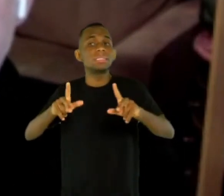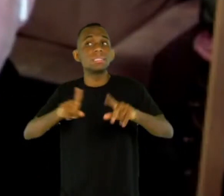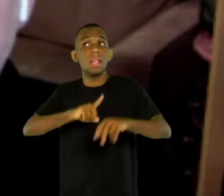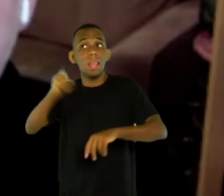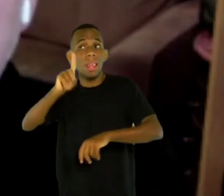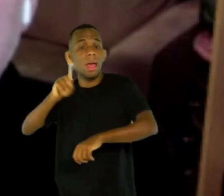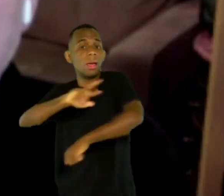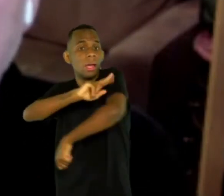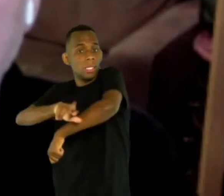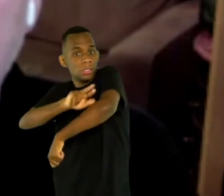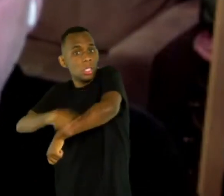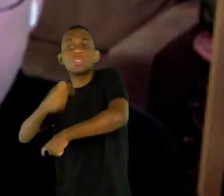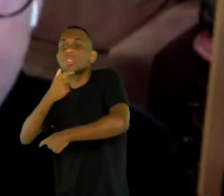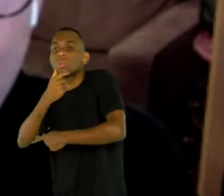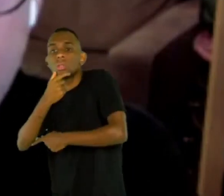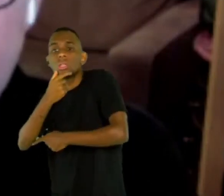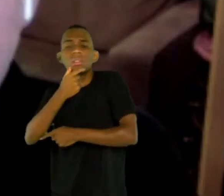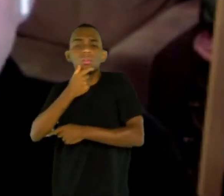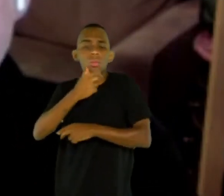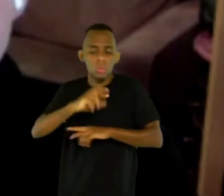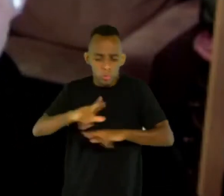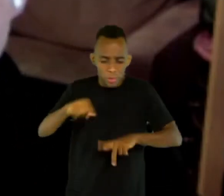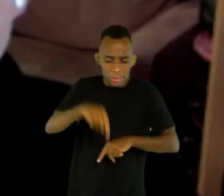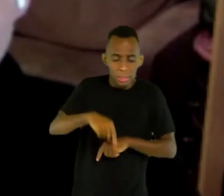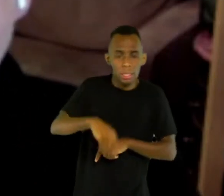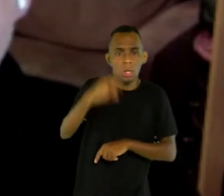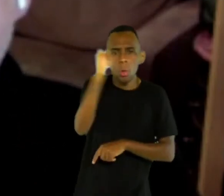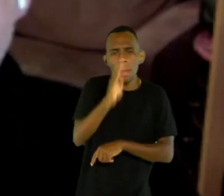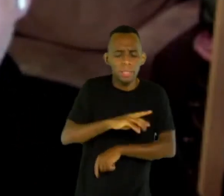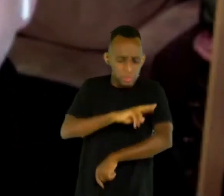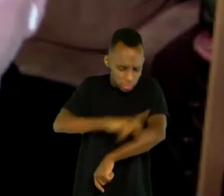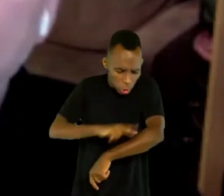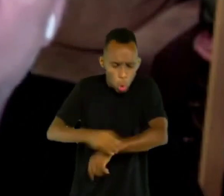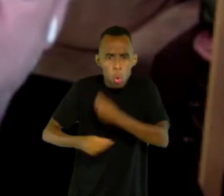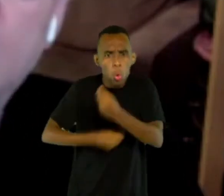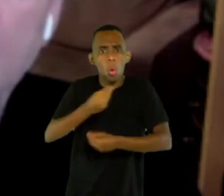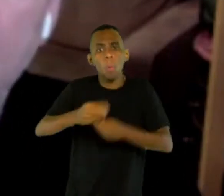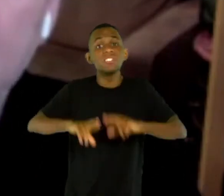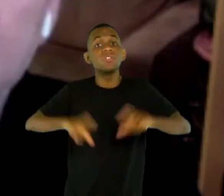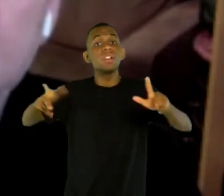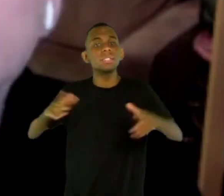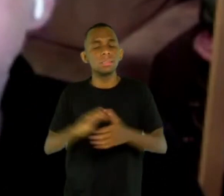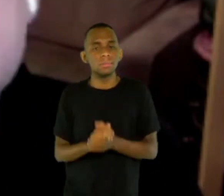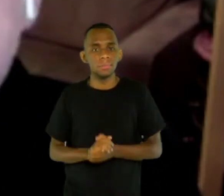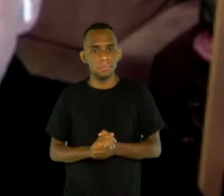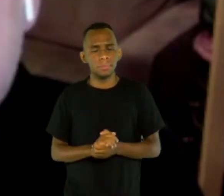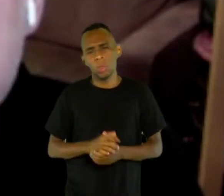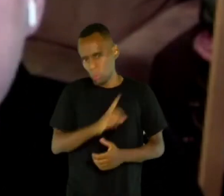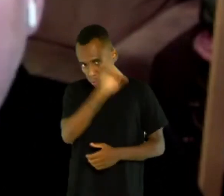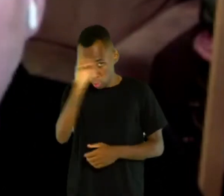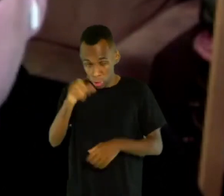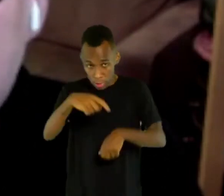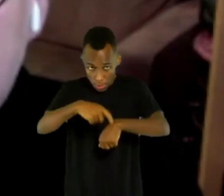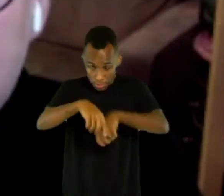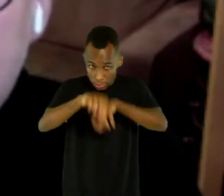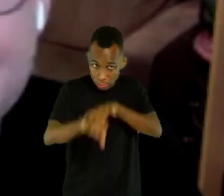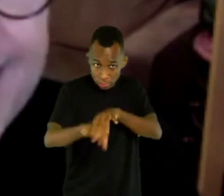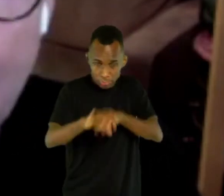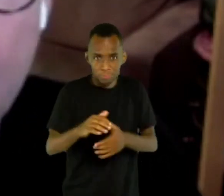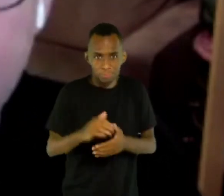brasileira? Pensem sobre isso. E no dia da aula,